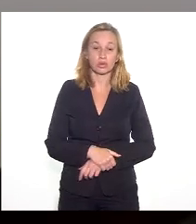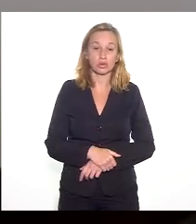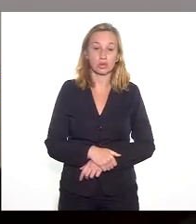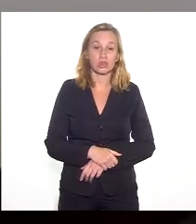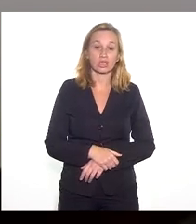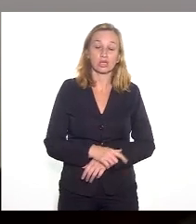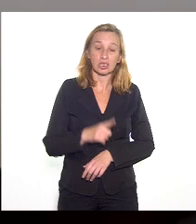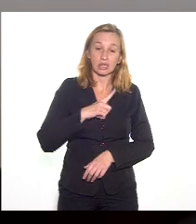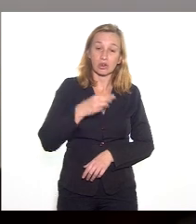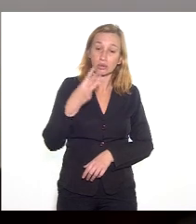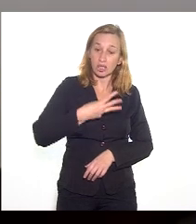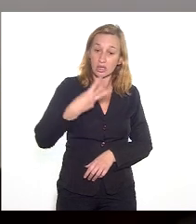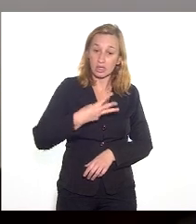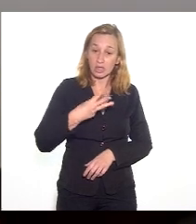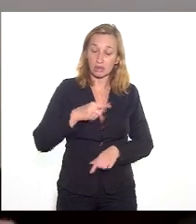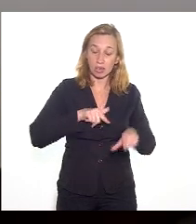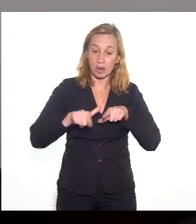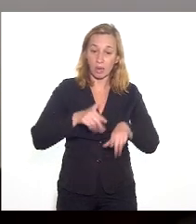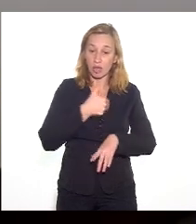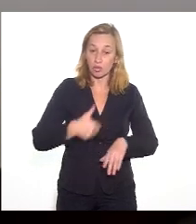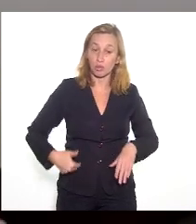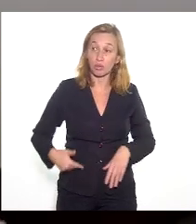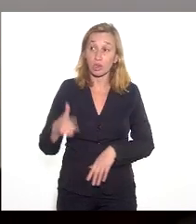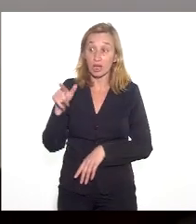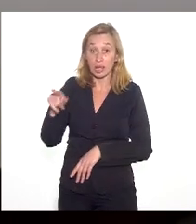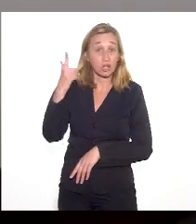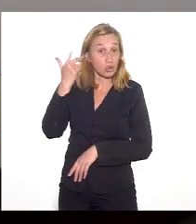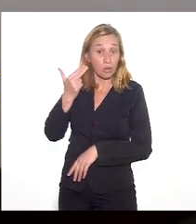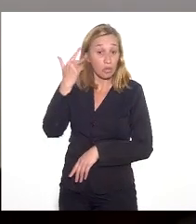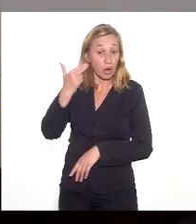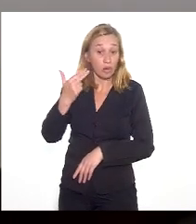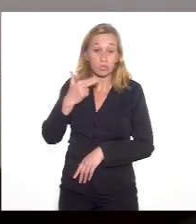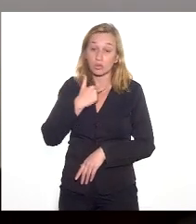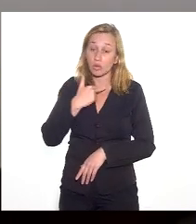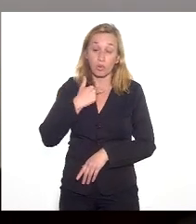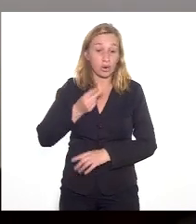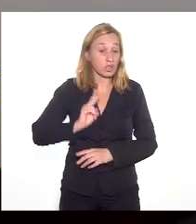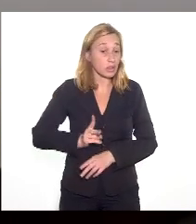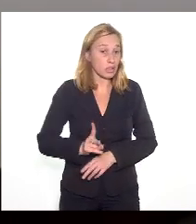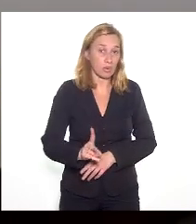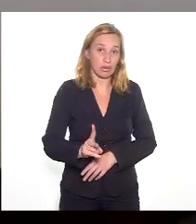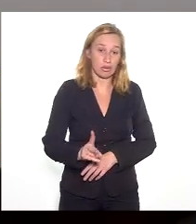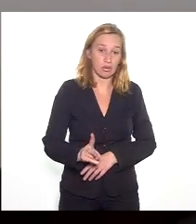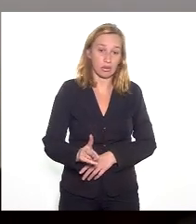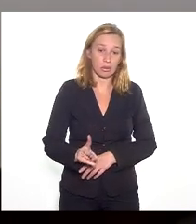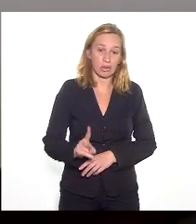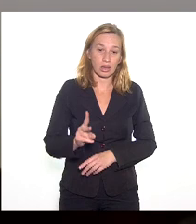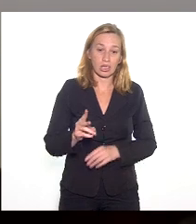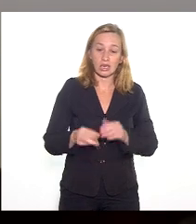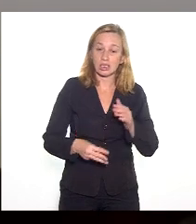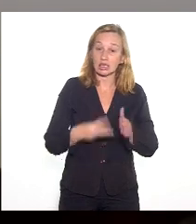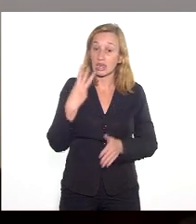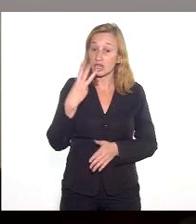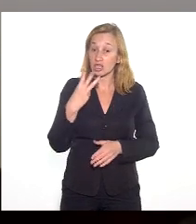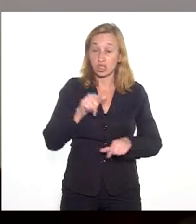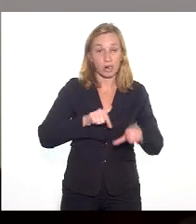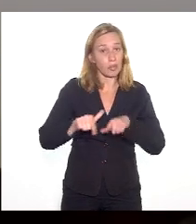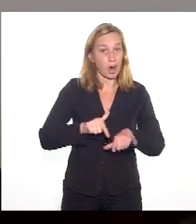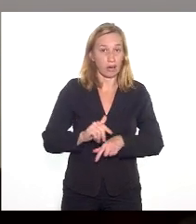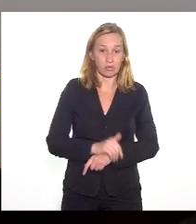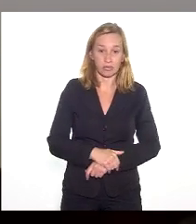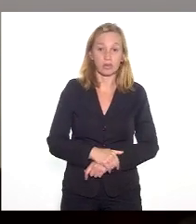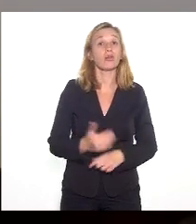exercendo um terceiro cargo público, ele naturalmente não pode seguir com essa tríplice acumulação e,